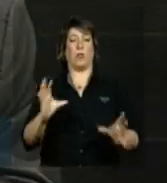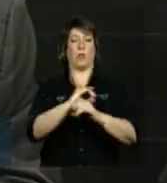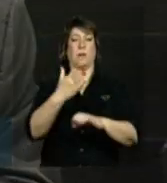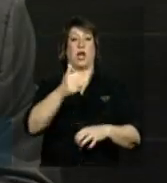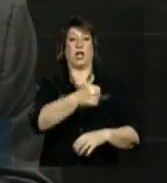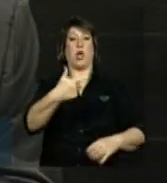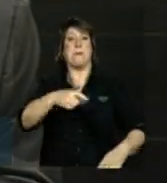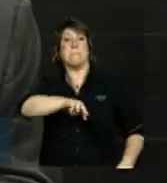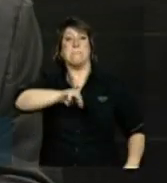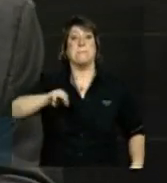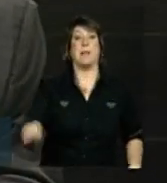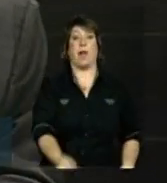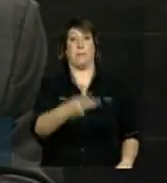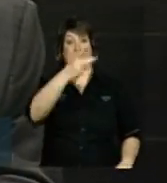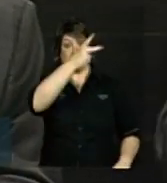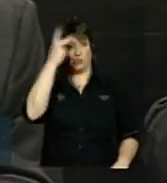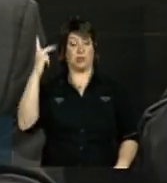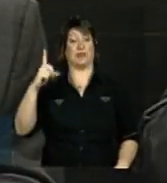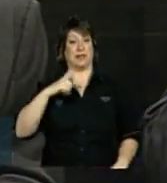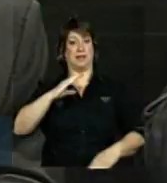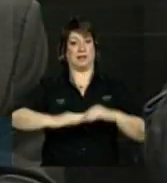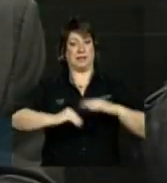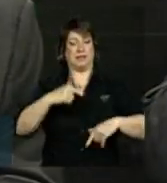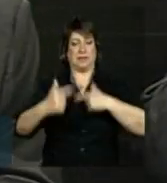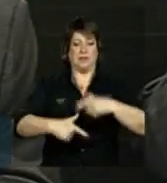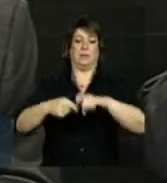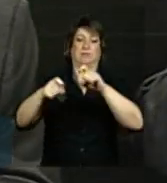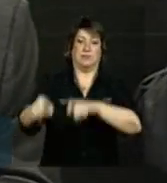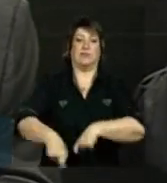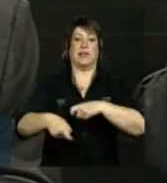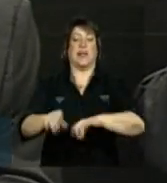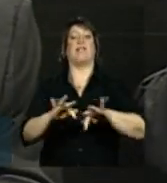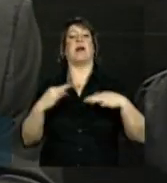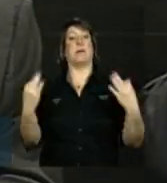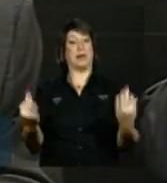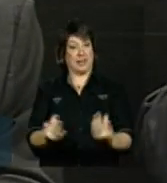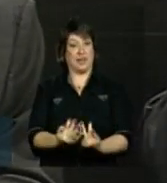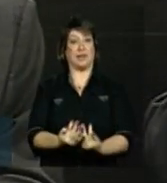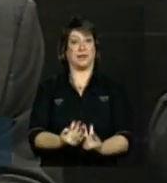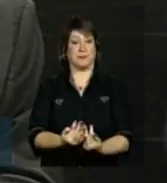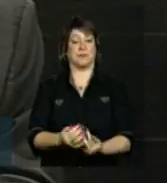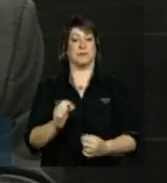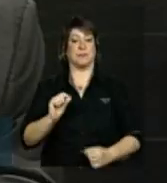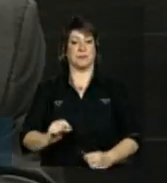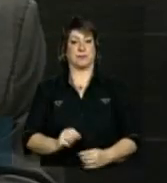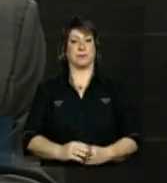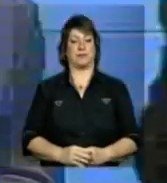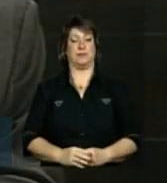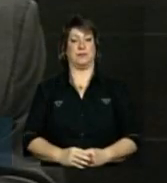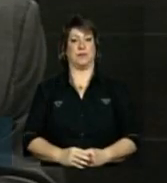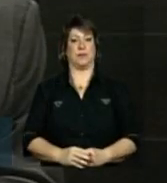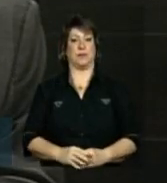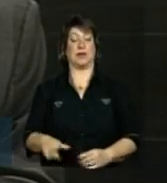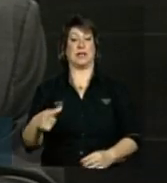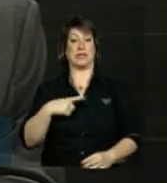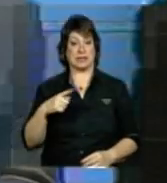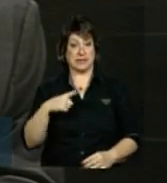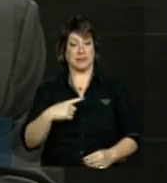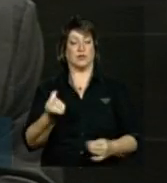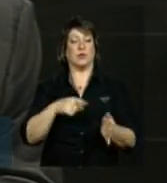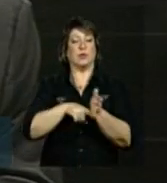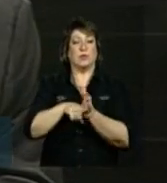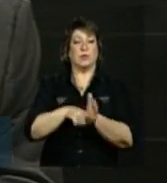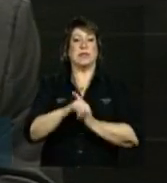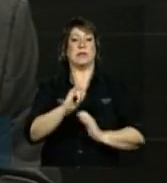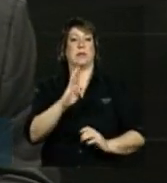milhões de pessoas que têm sua mão de obra ocupada na agricultura familiar. E, segundo o Censo Agropecuário do